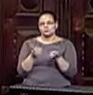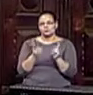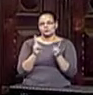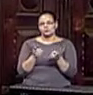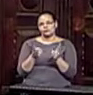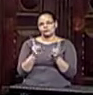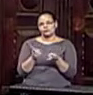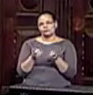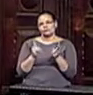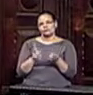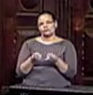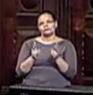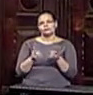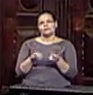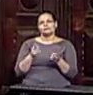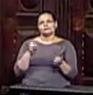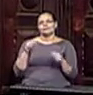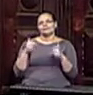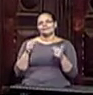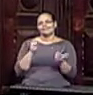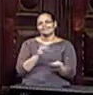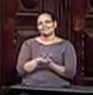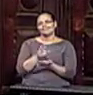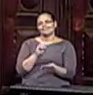continuou a desempregar.